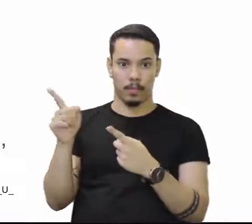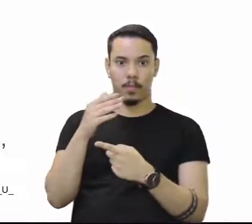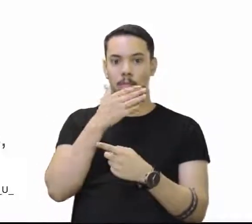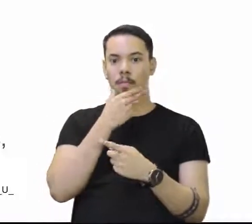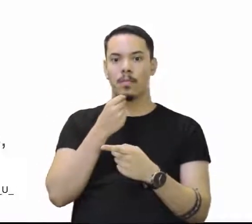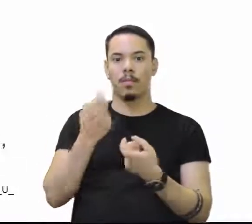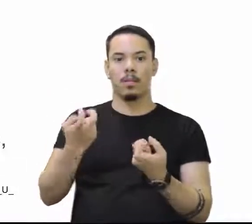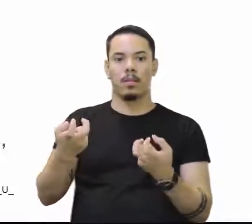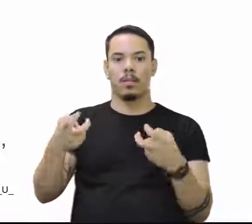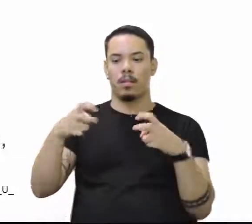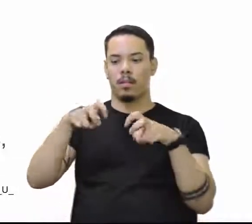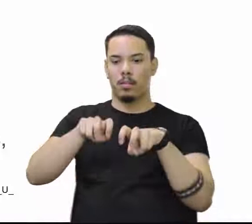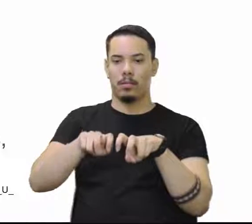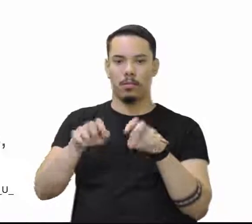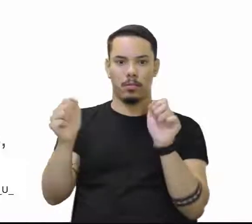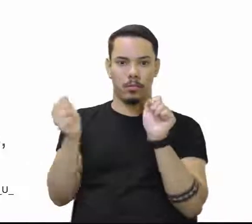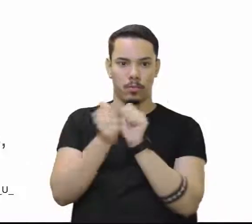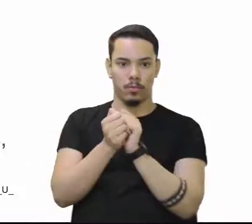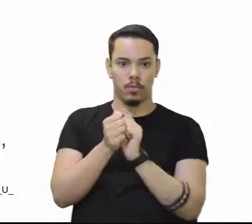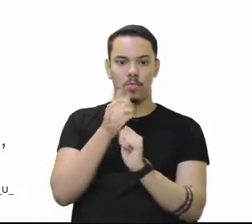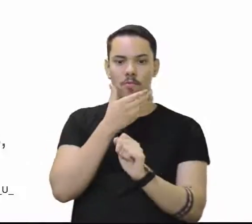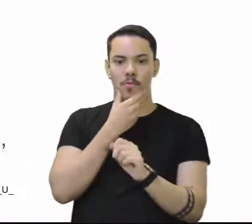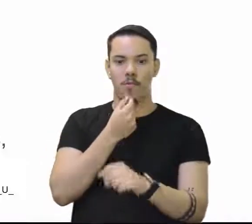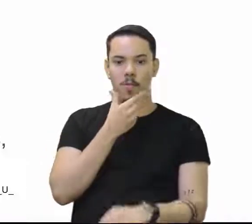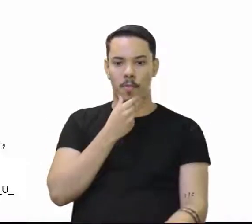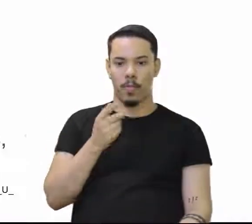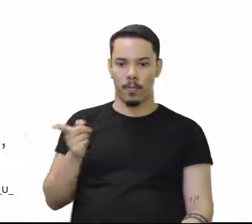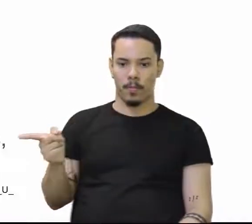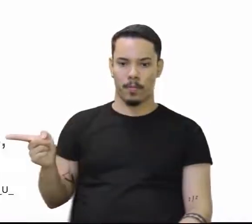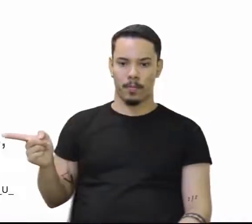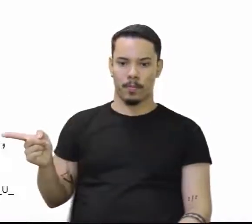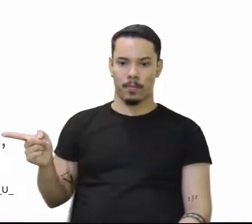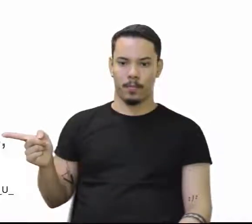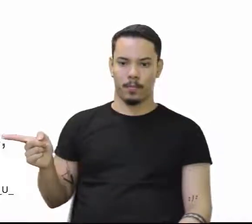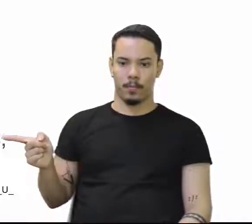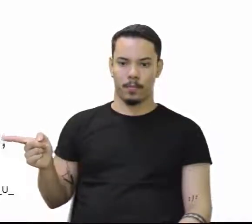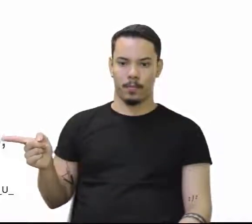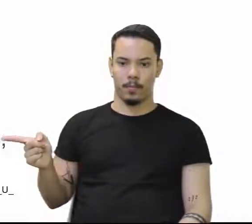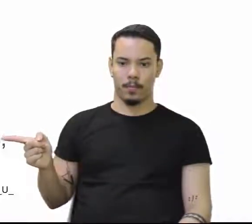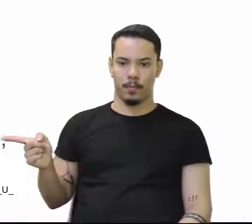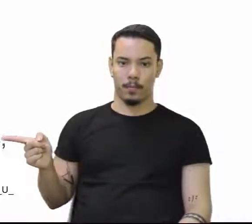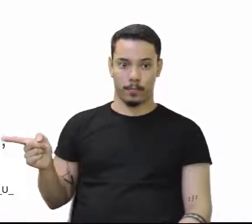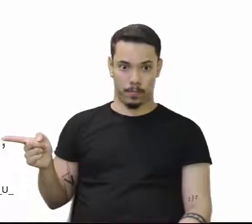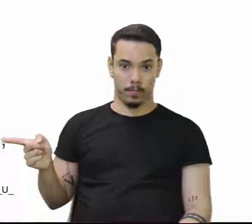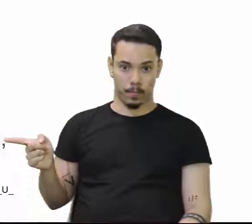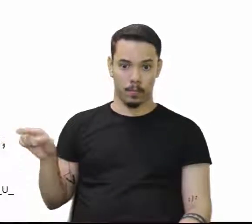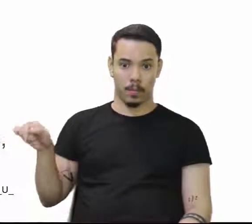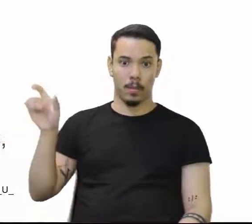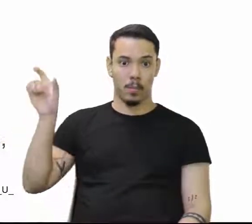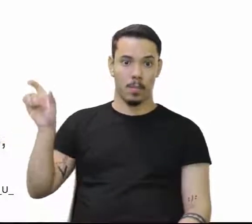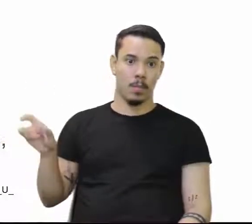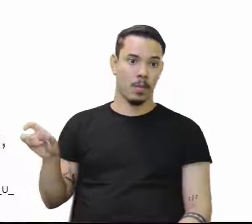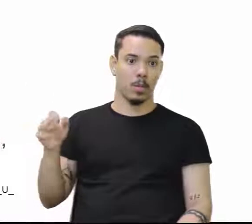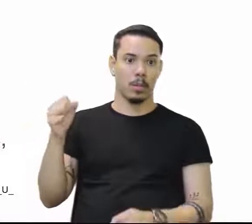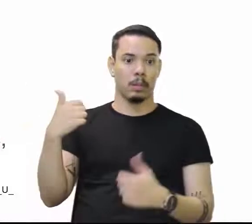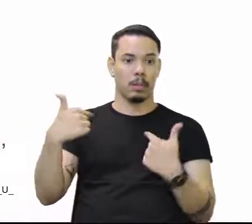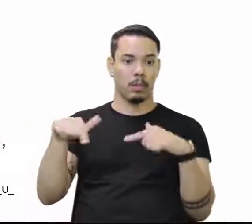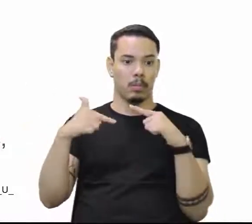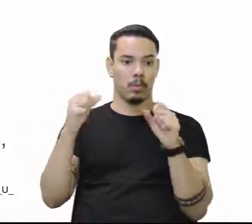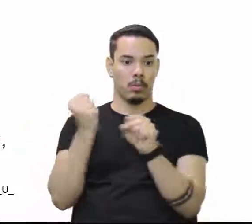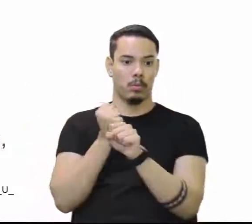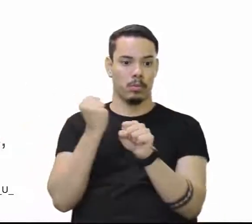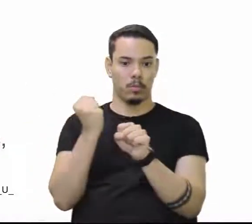senta com o ferroviário Charles Choclin, que é das pessoas que trabalhou na